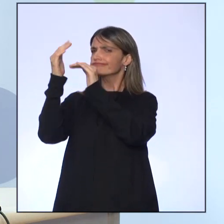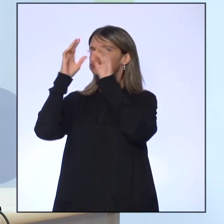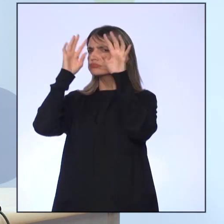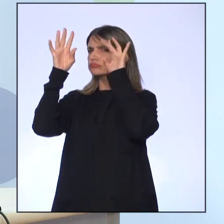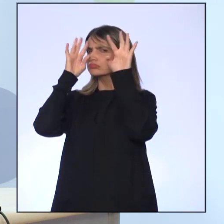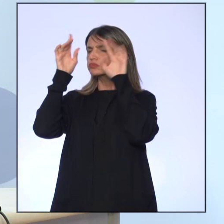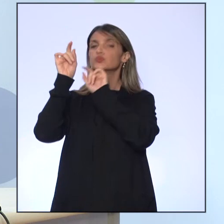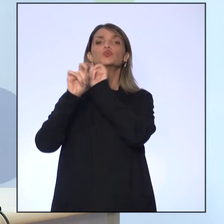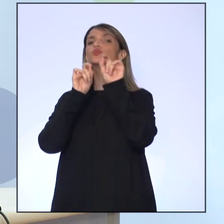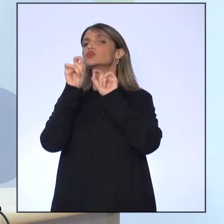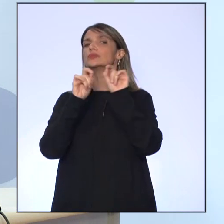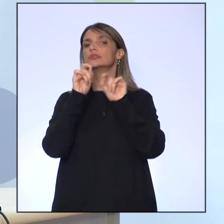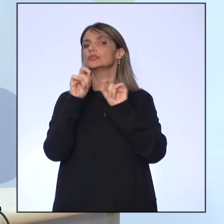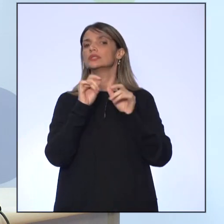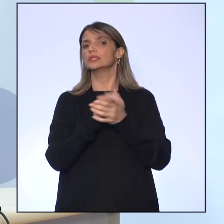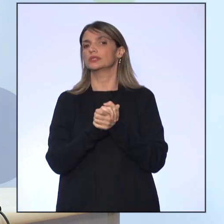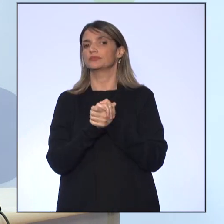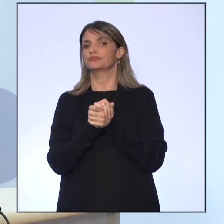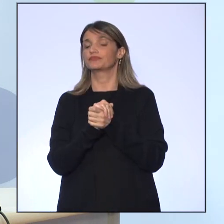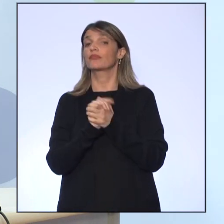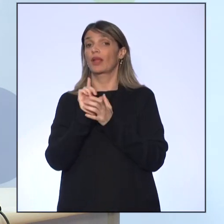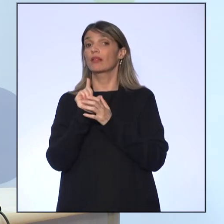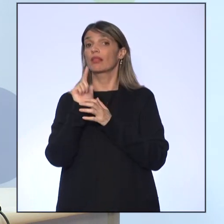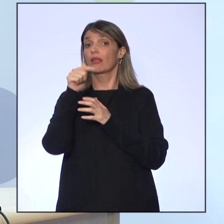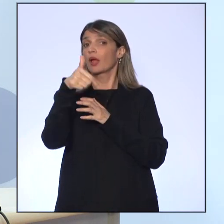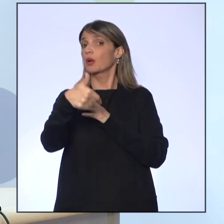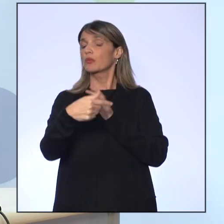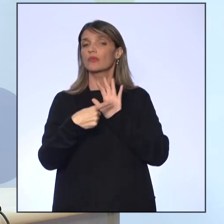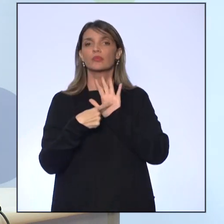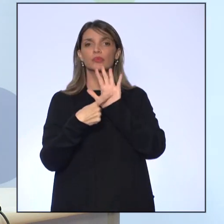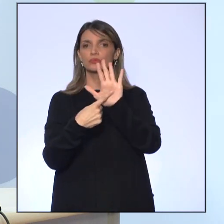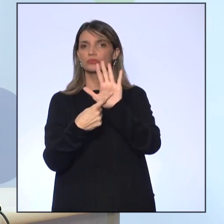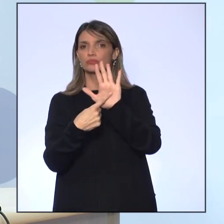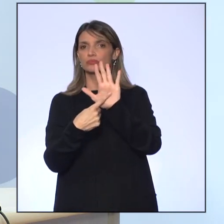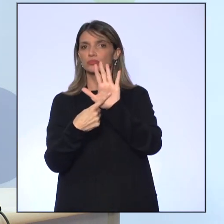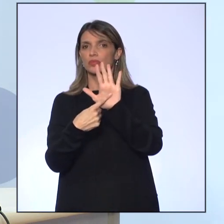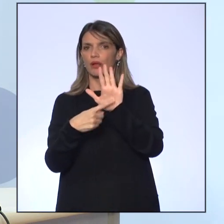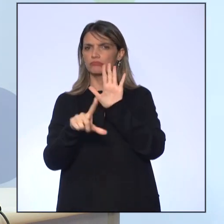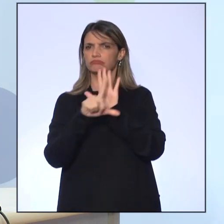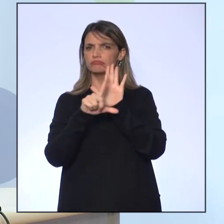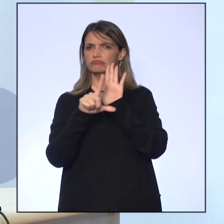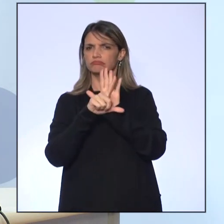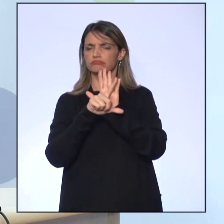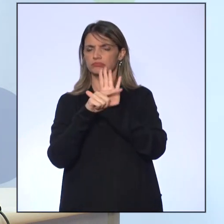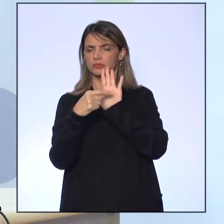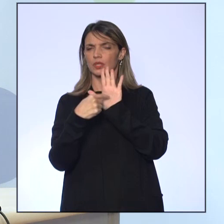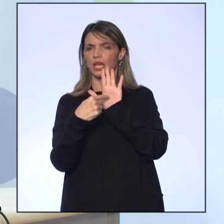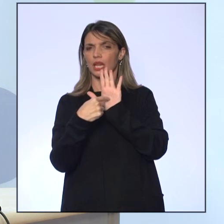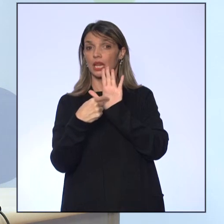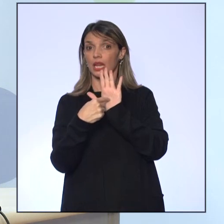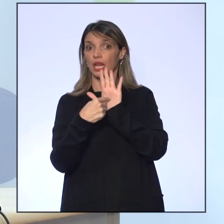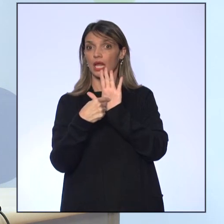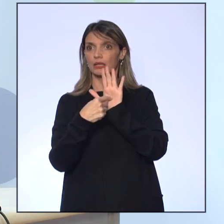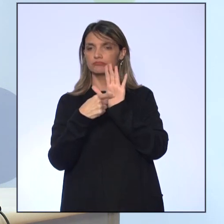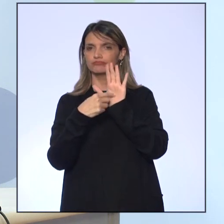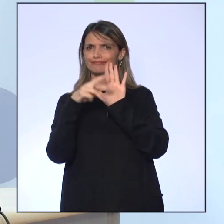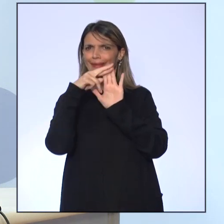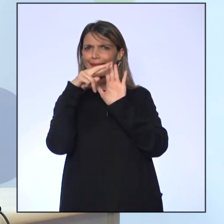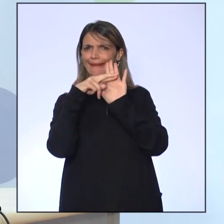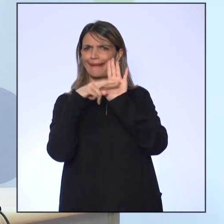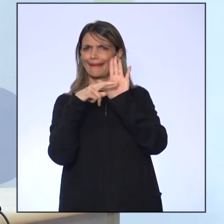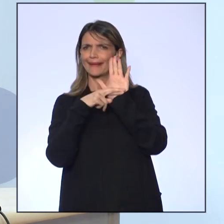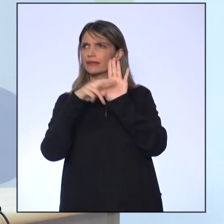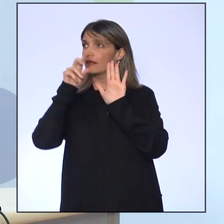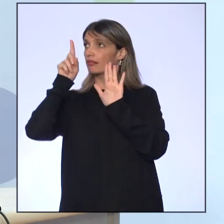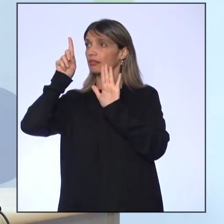e que, de certa forma, vai se tornar um dogma entre os calvinistas posteriores, é que Deus, na